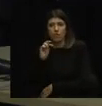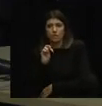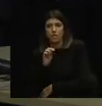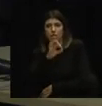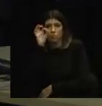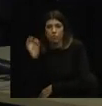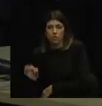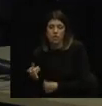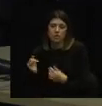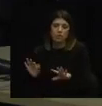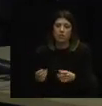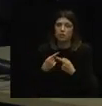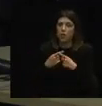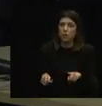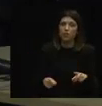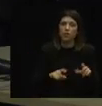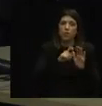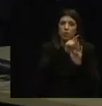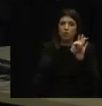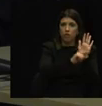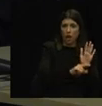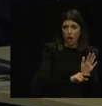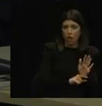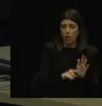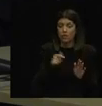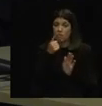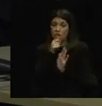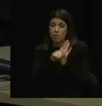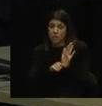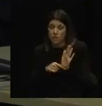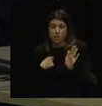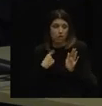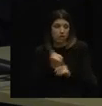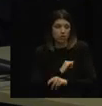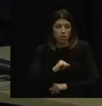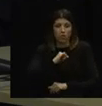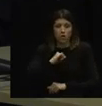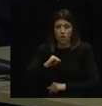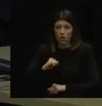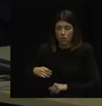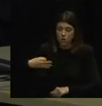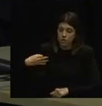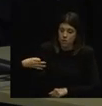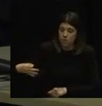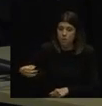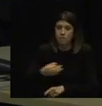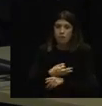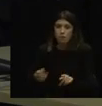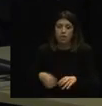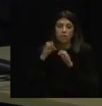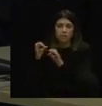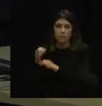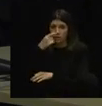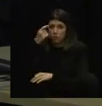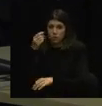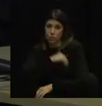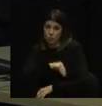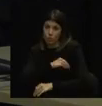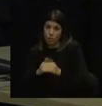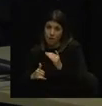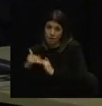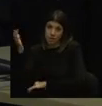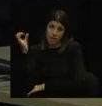porém, diferenciar os escalões. Esta é uma medida a que nos temos oposto por beneficiar essencialmente quem tem rendimentos mais